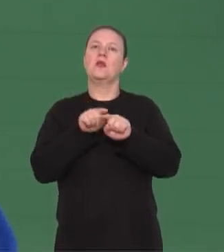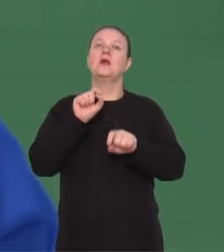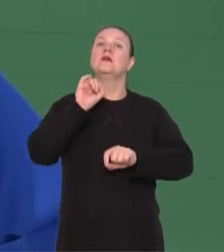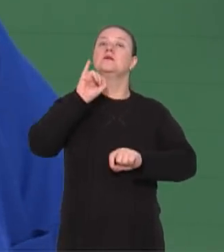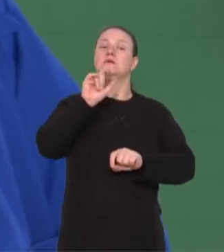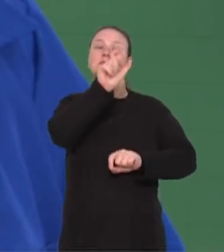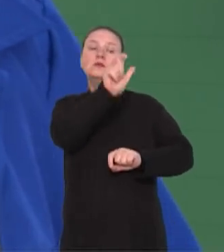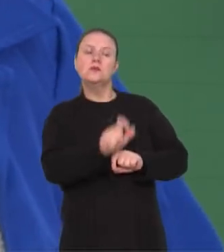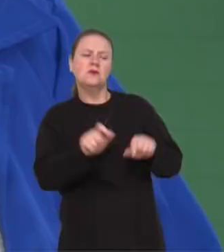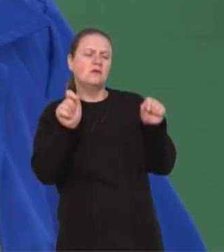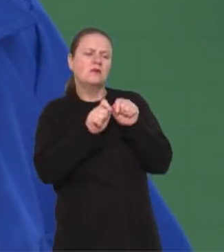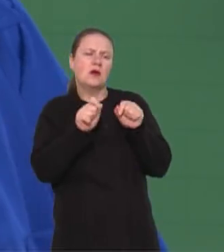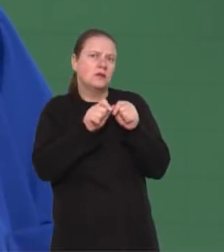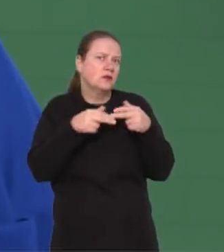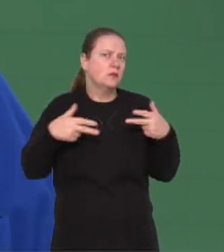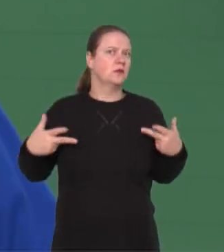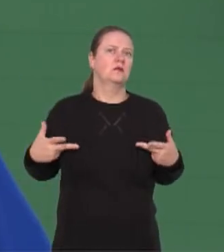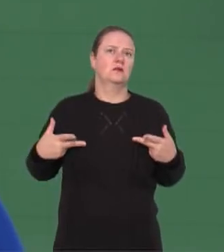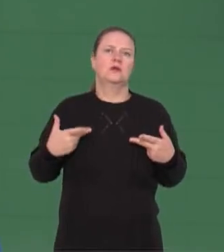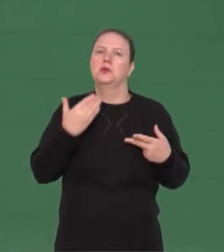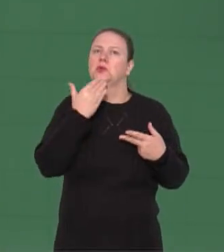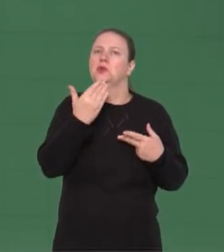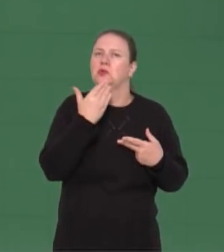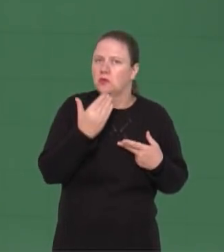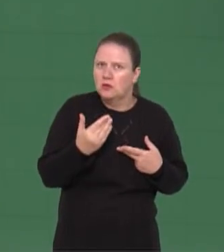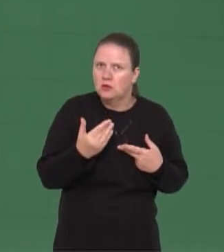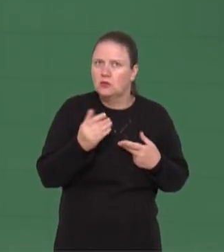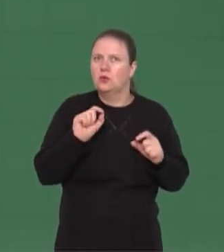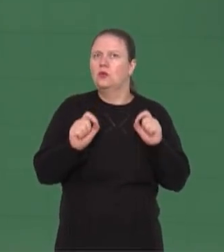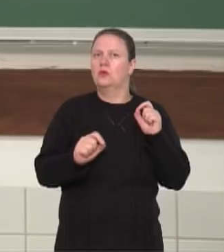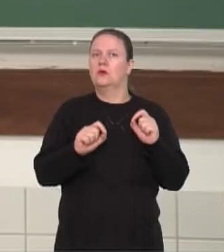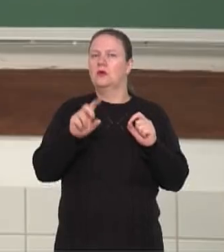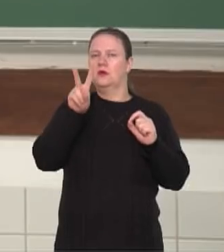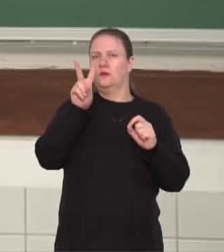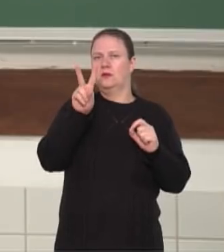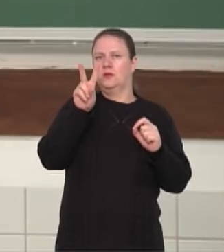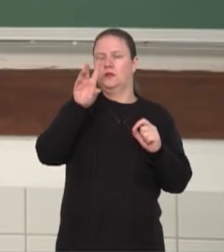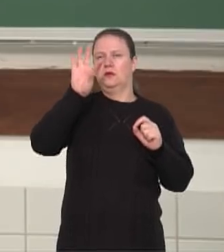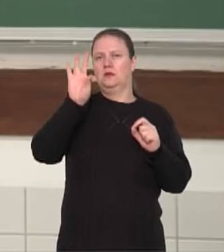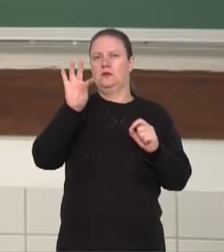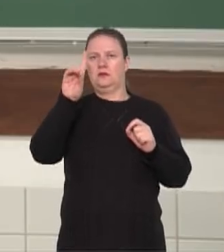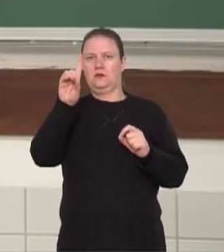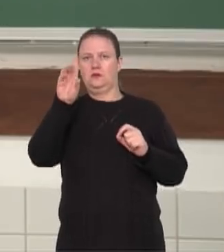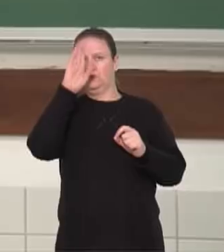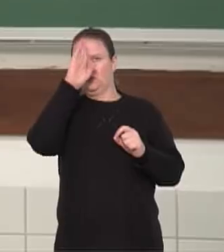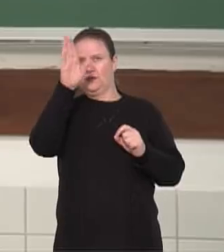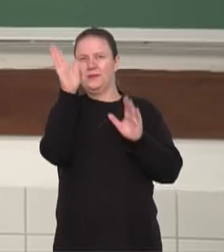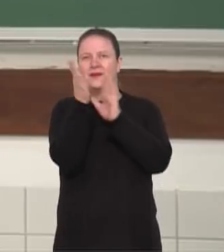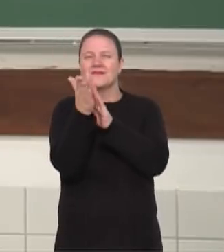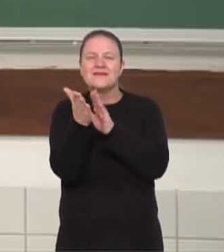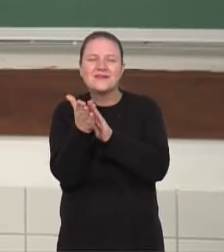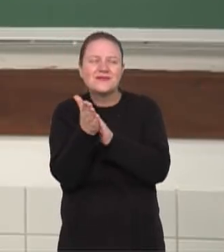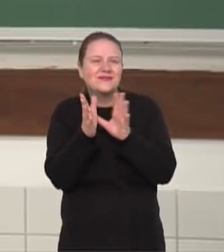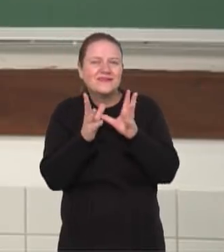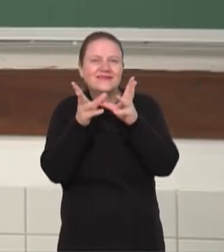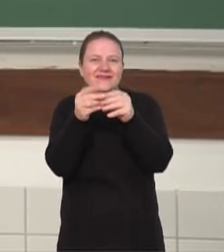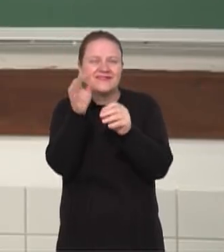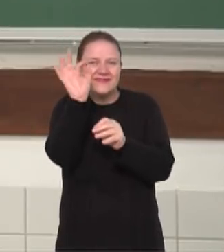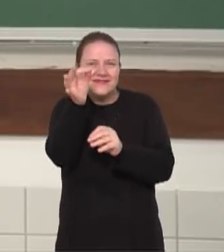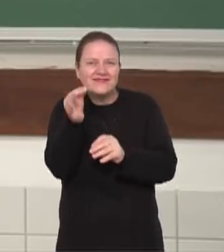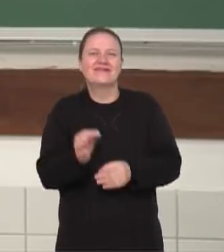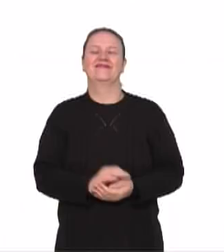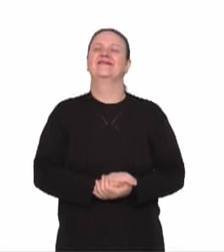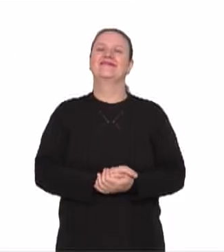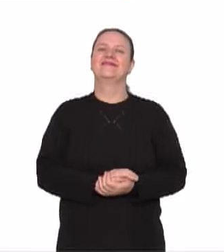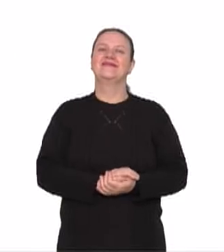algo, faz alguma coisa. Também não pede preposição o verbo fazer. Então, é VTD, verbo transitivo direto. Parabéns para quem acertou.